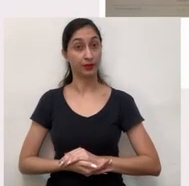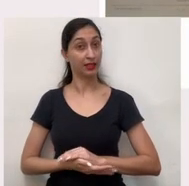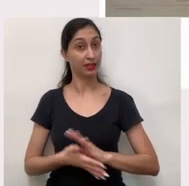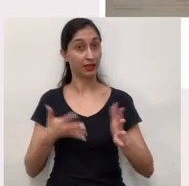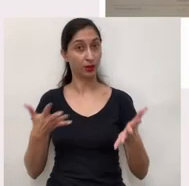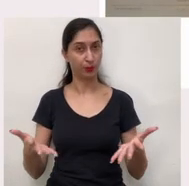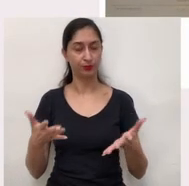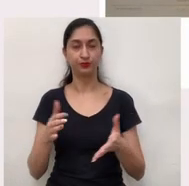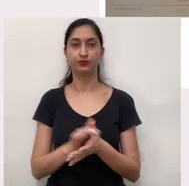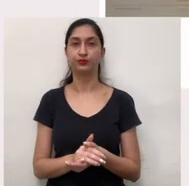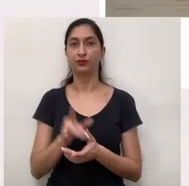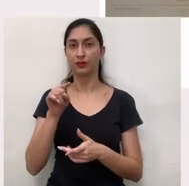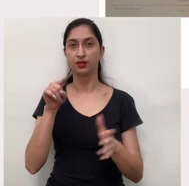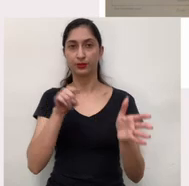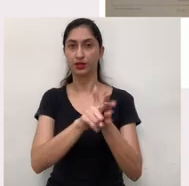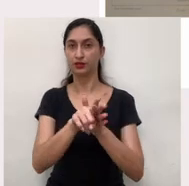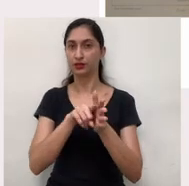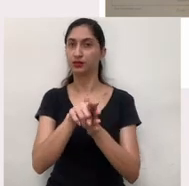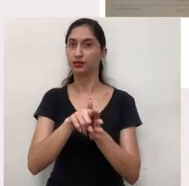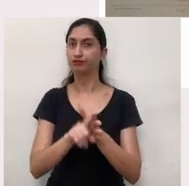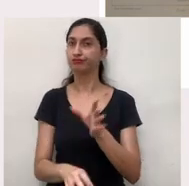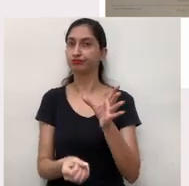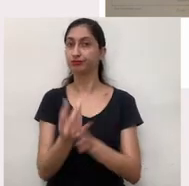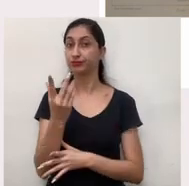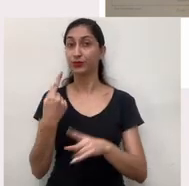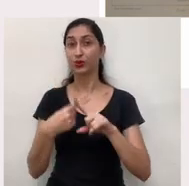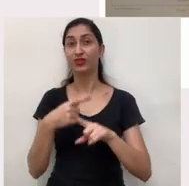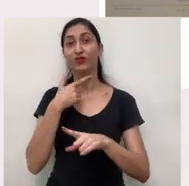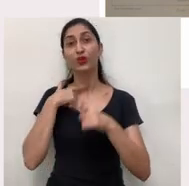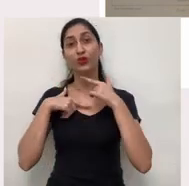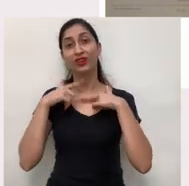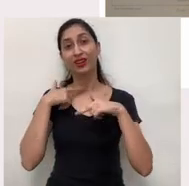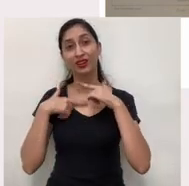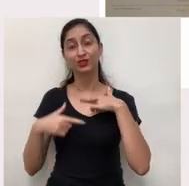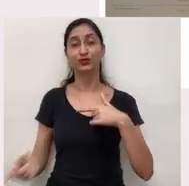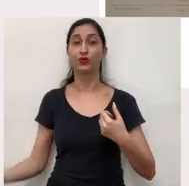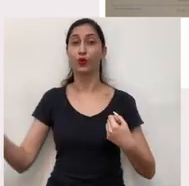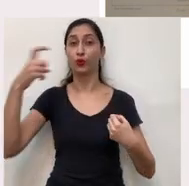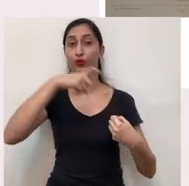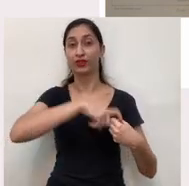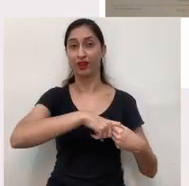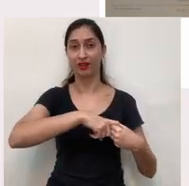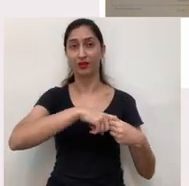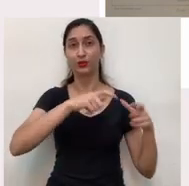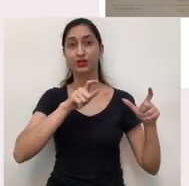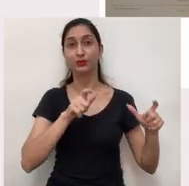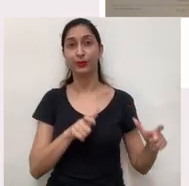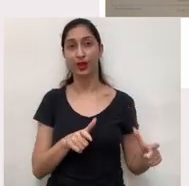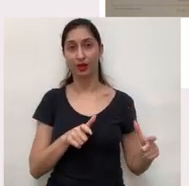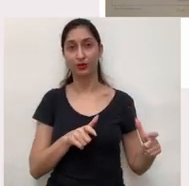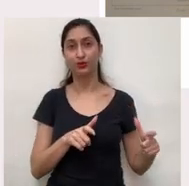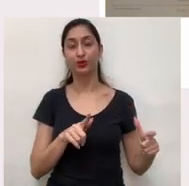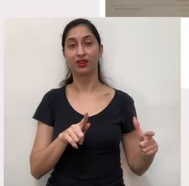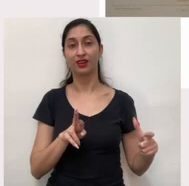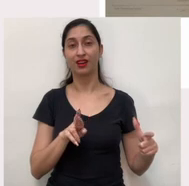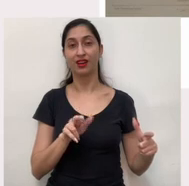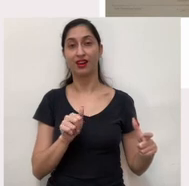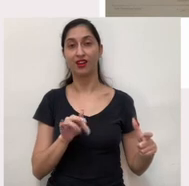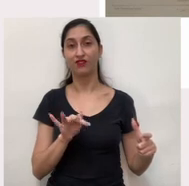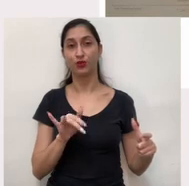Bom, ela nasce, então, desse desejo de fazer um caminho de volta para um lugar gráfico